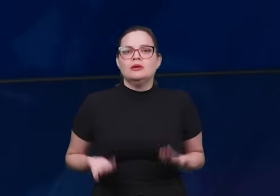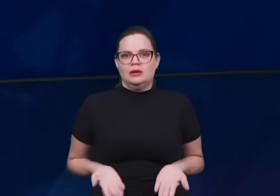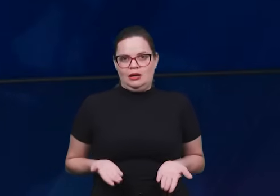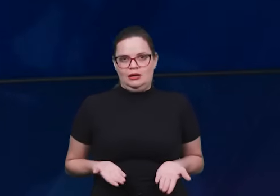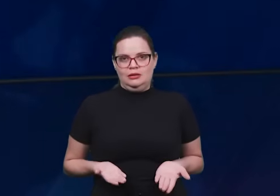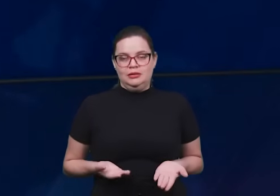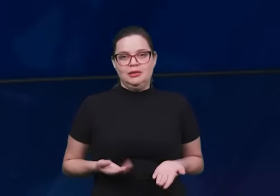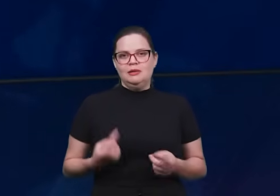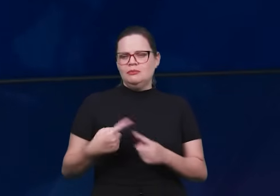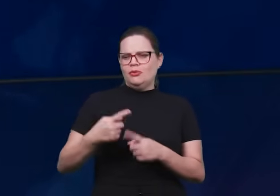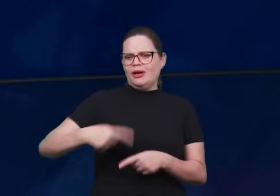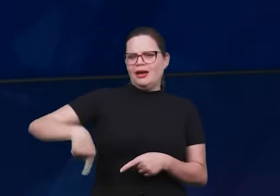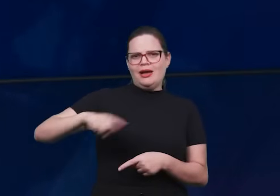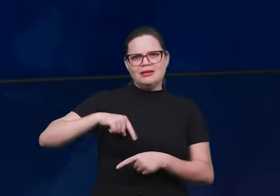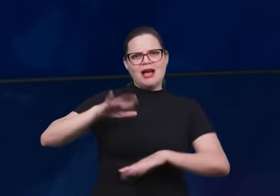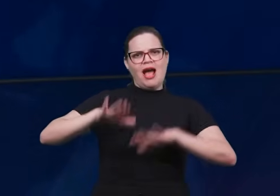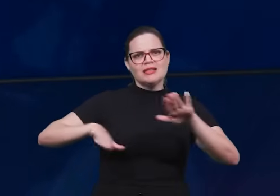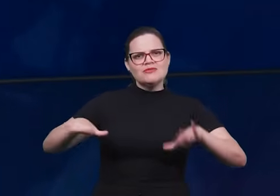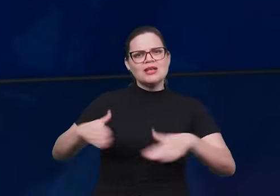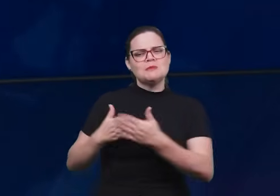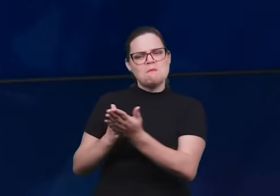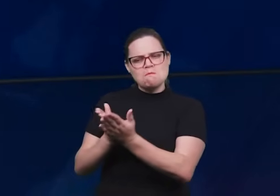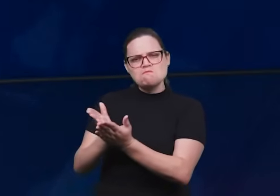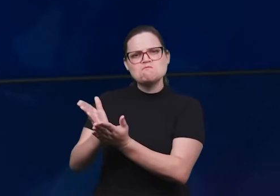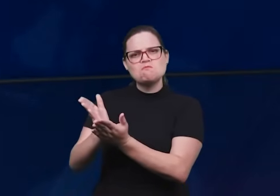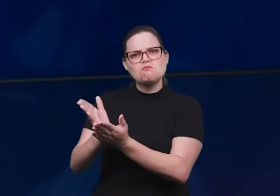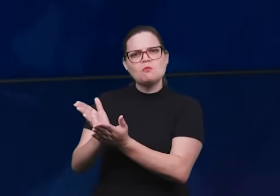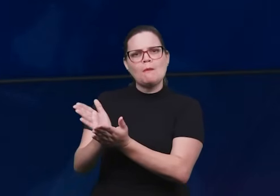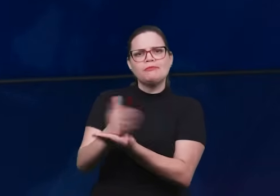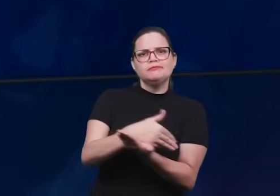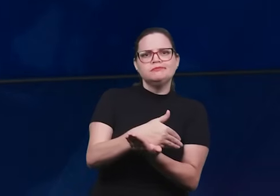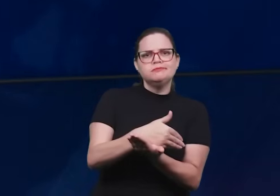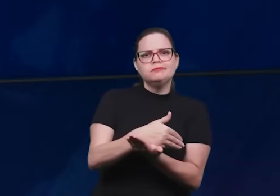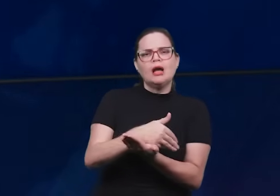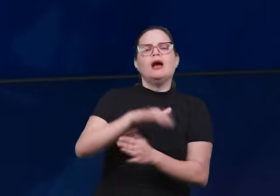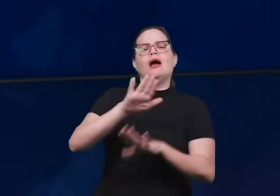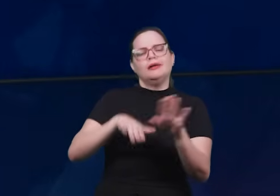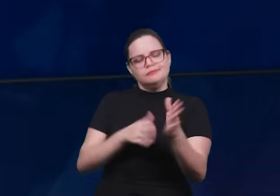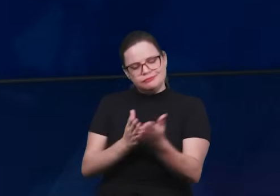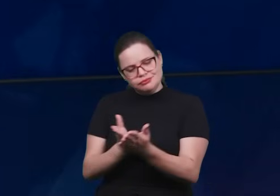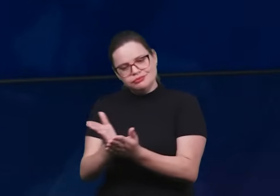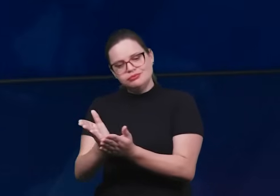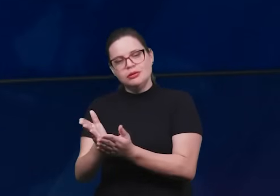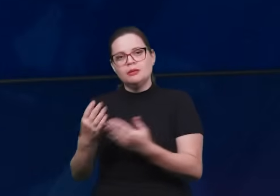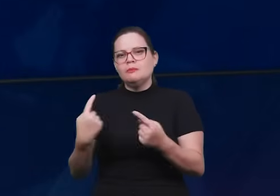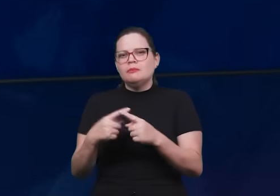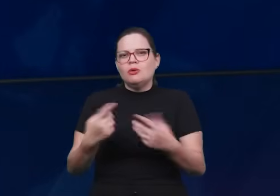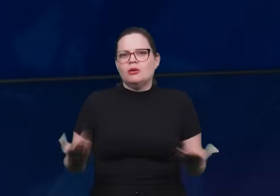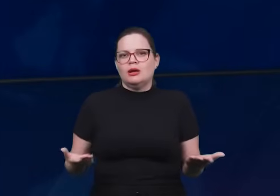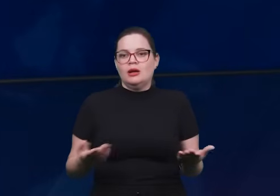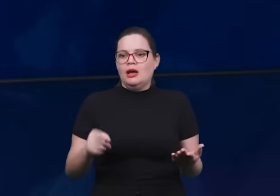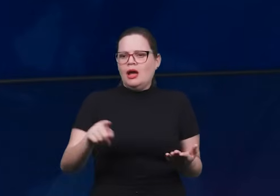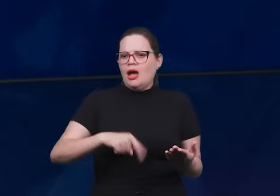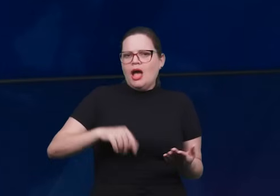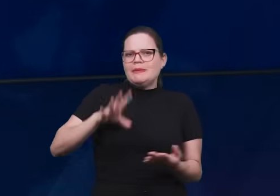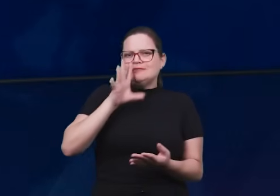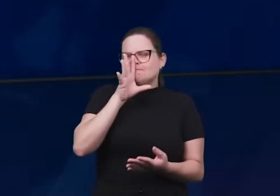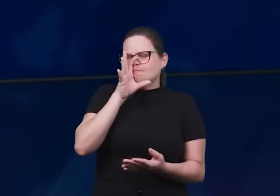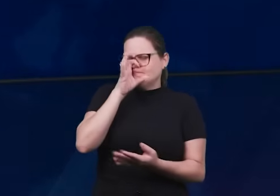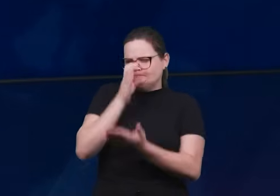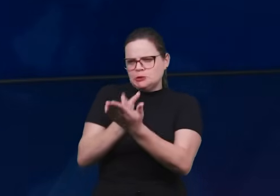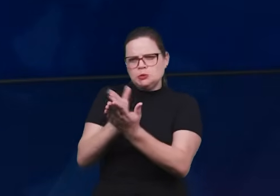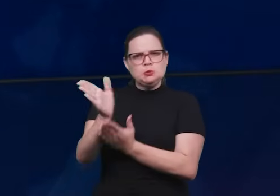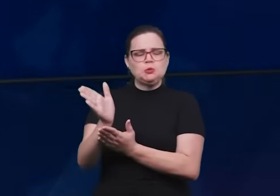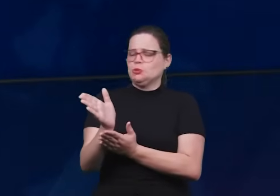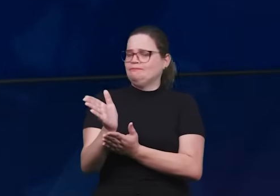em sua relação com o Senhor. Lembrando que a inconstância se manifesta na vida daquele que ele não